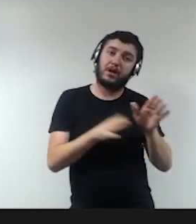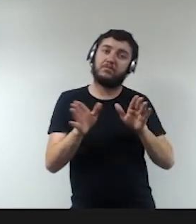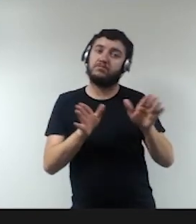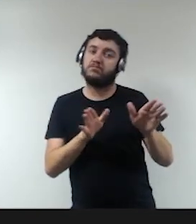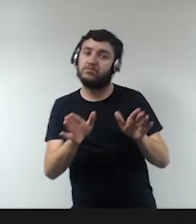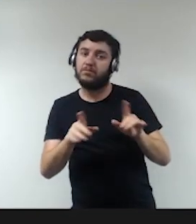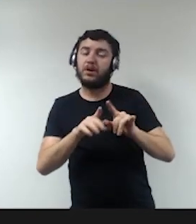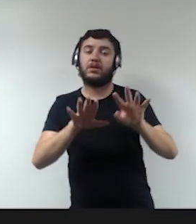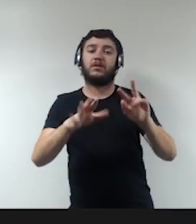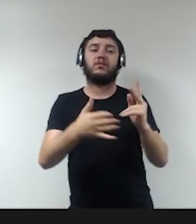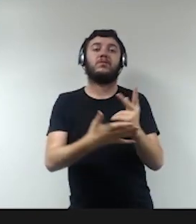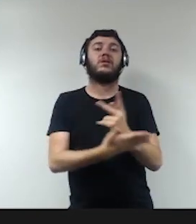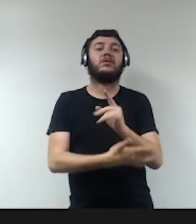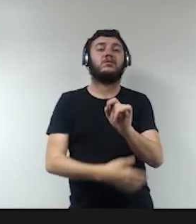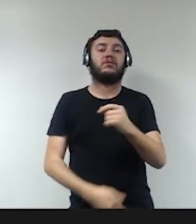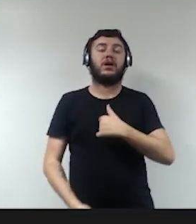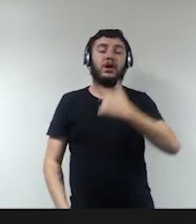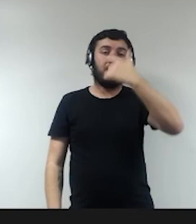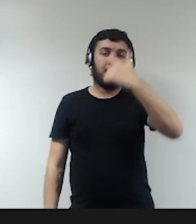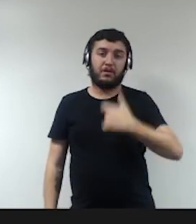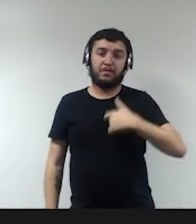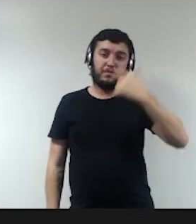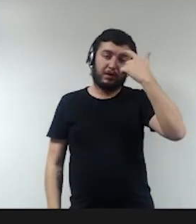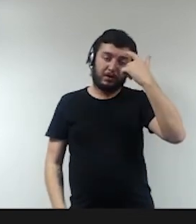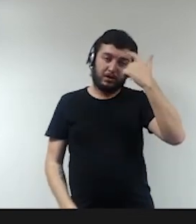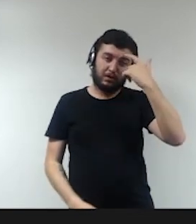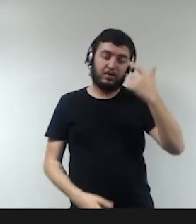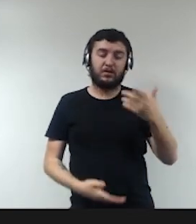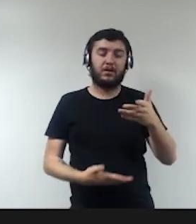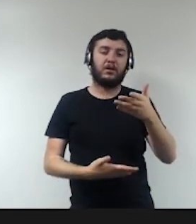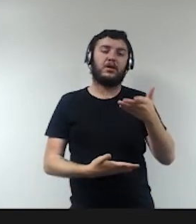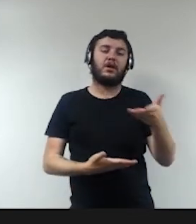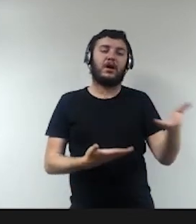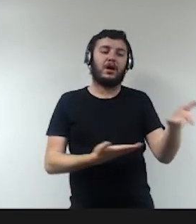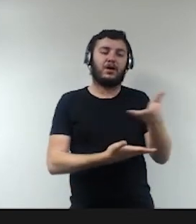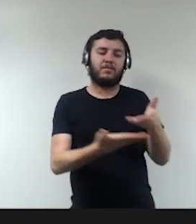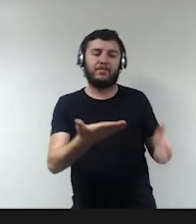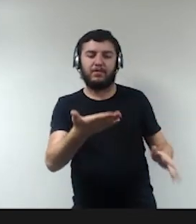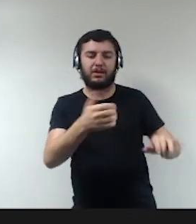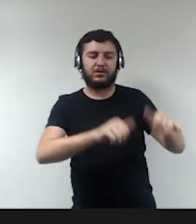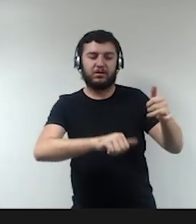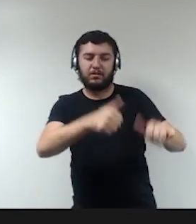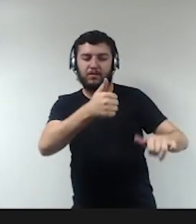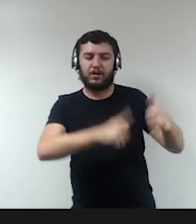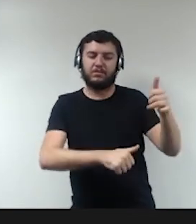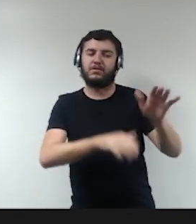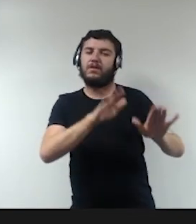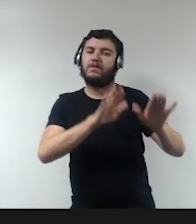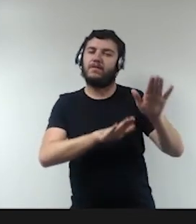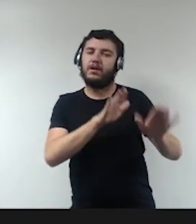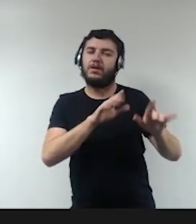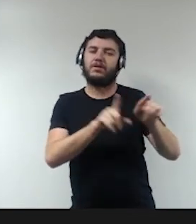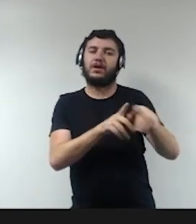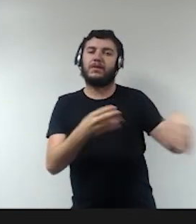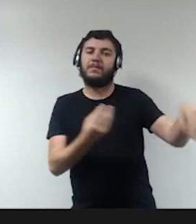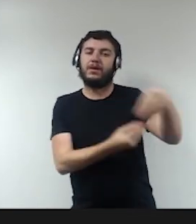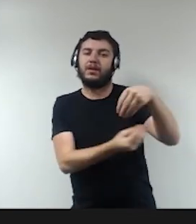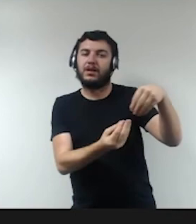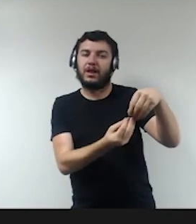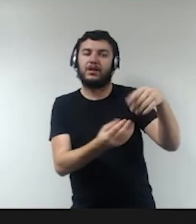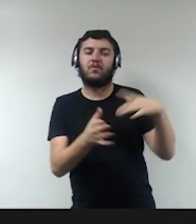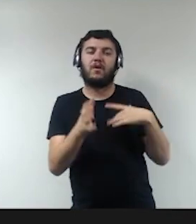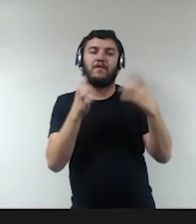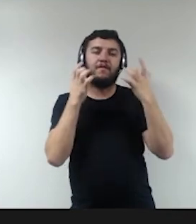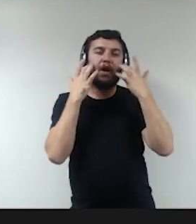acho que um pouco da mediação avaliativa, às vezes até mesclada com a facilitadora, porque